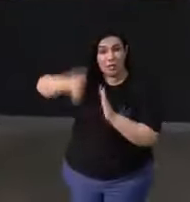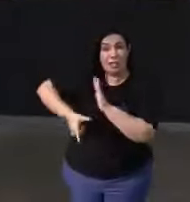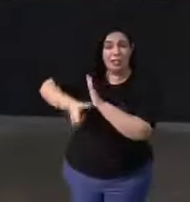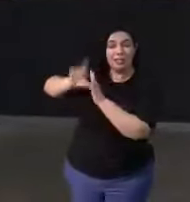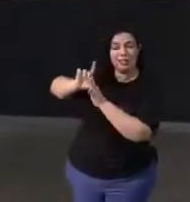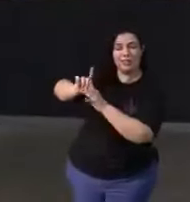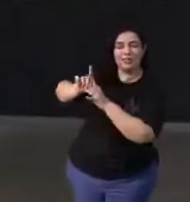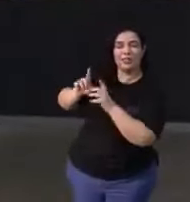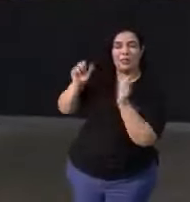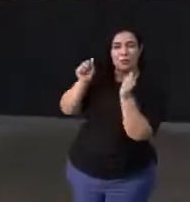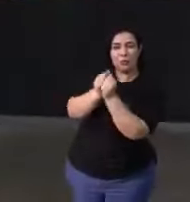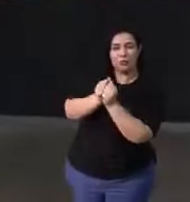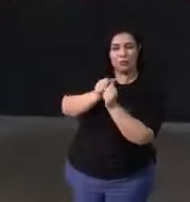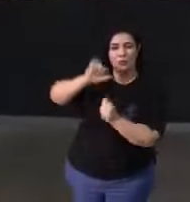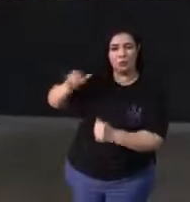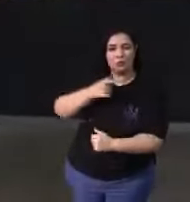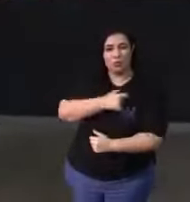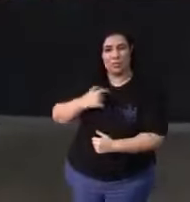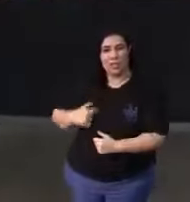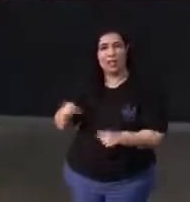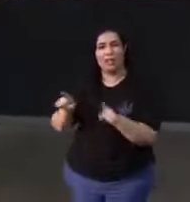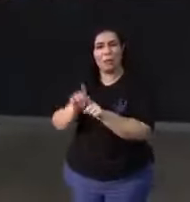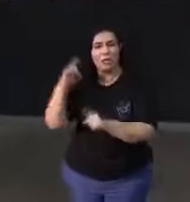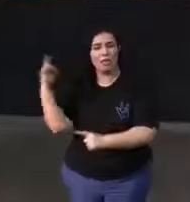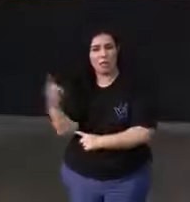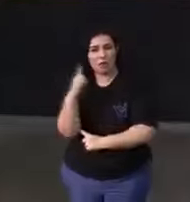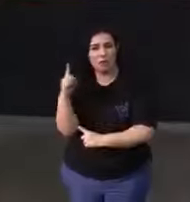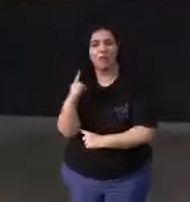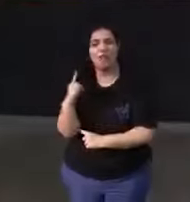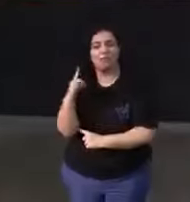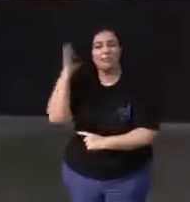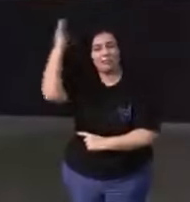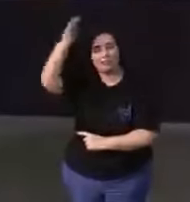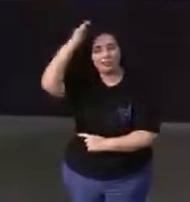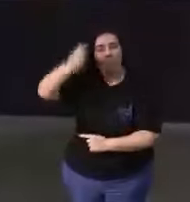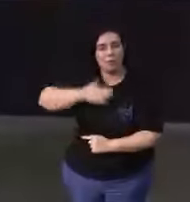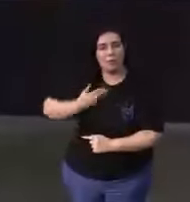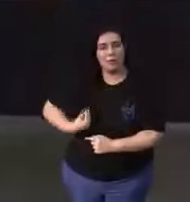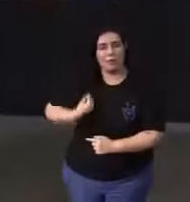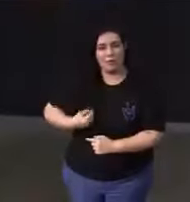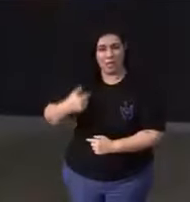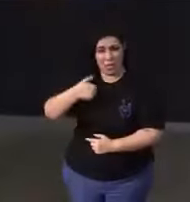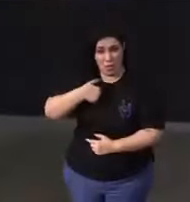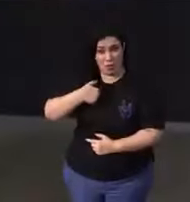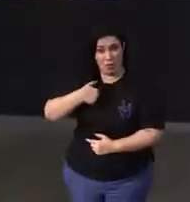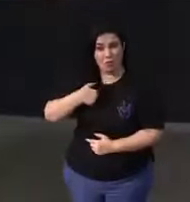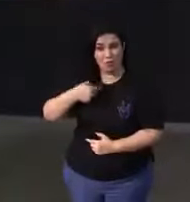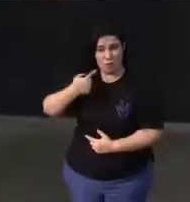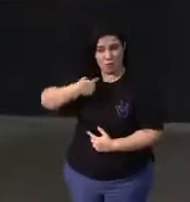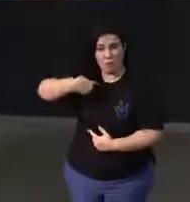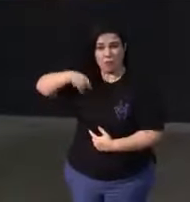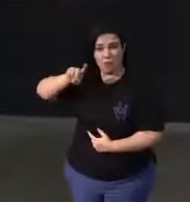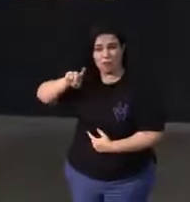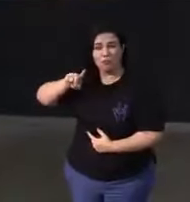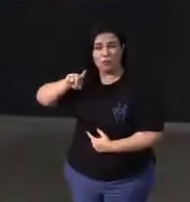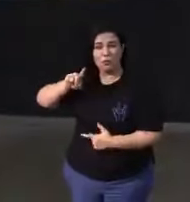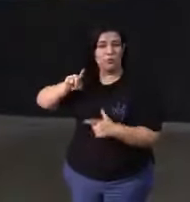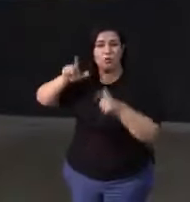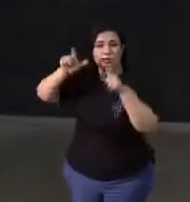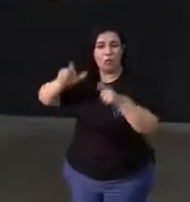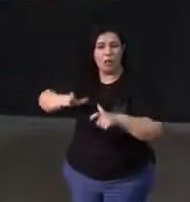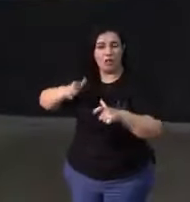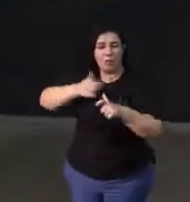Davi, que estava sobre José, está sobre a minha vida. Diga: eu vou chegar no lugar